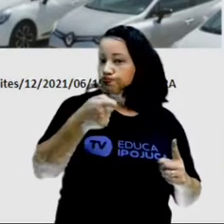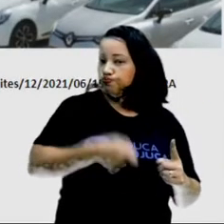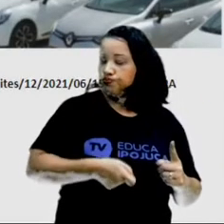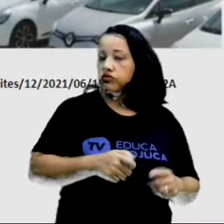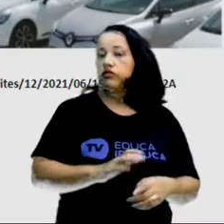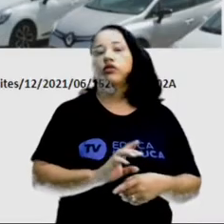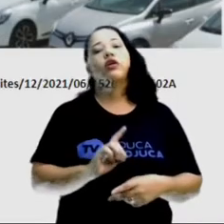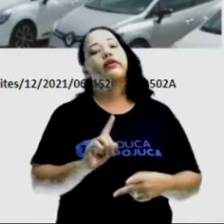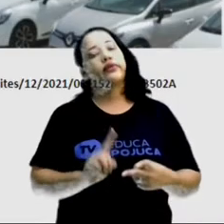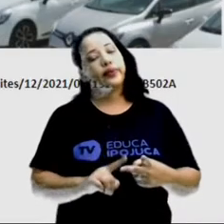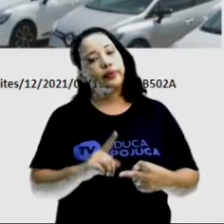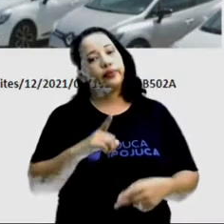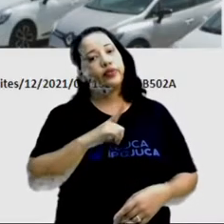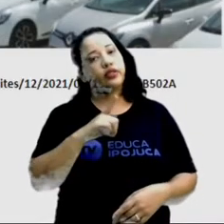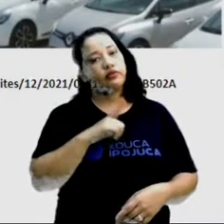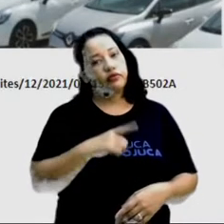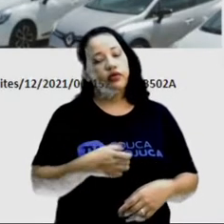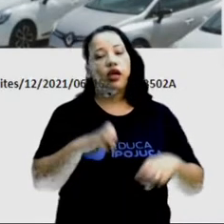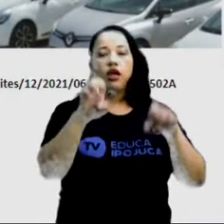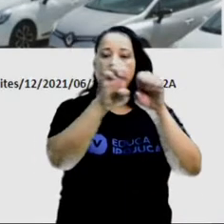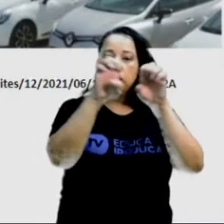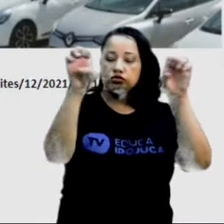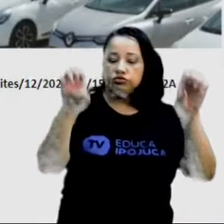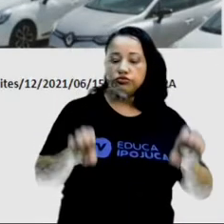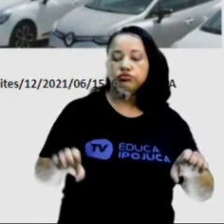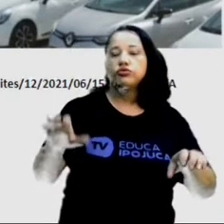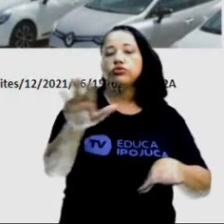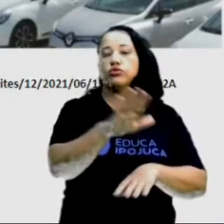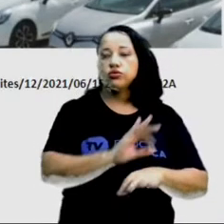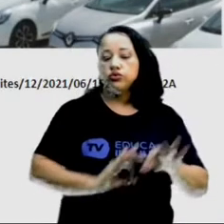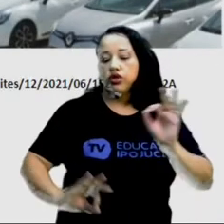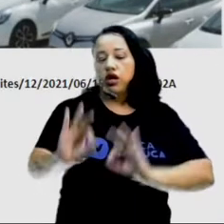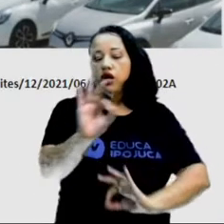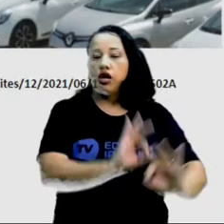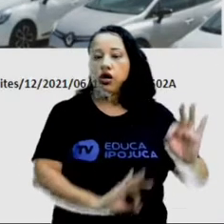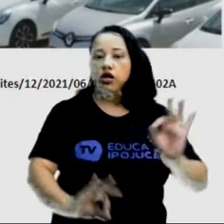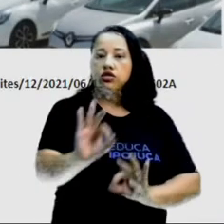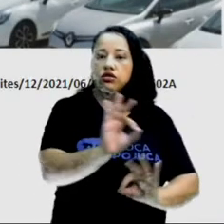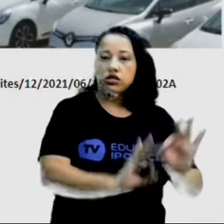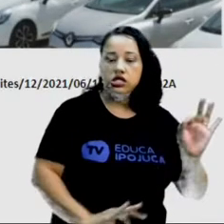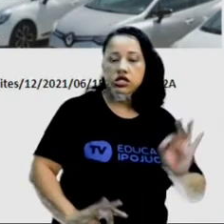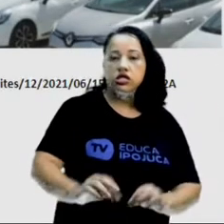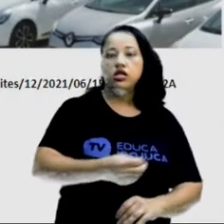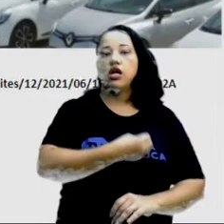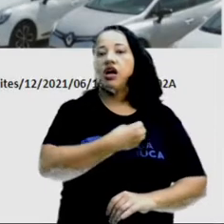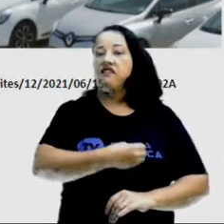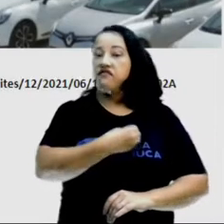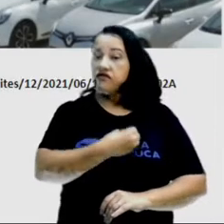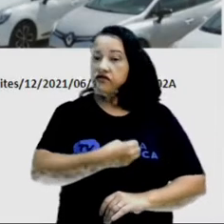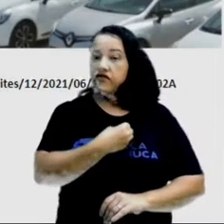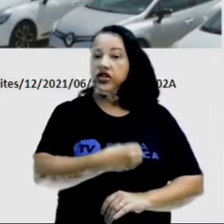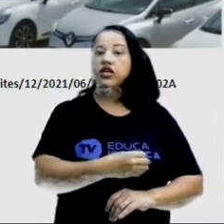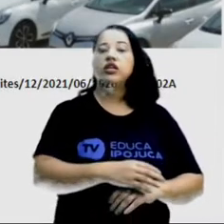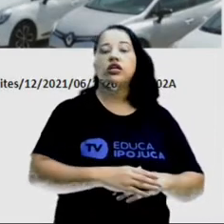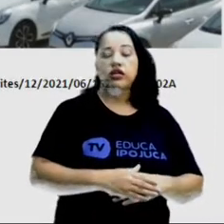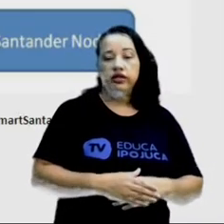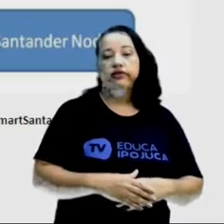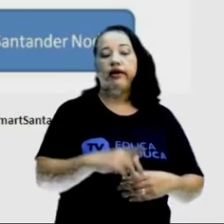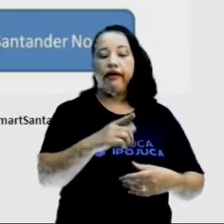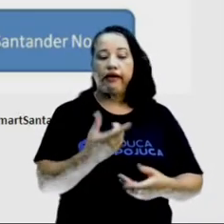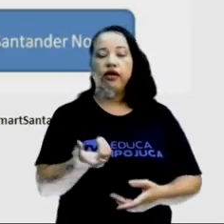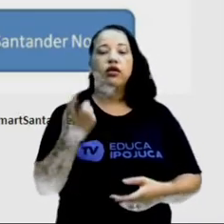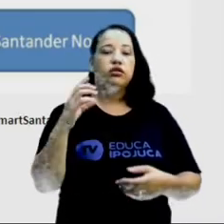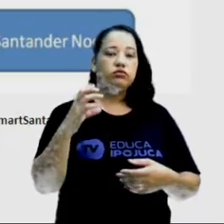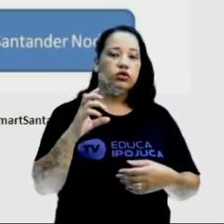a implementação de infraestruturas que possibilitem modos de vidas menos